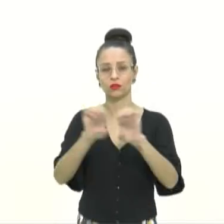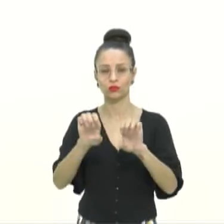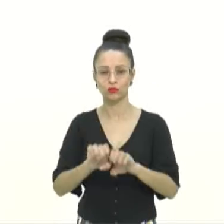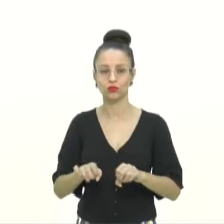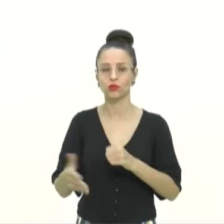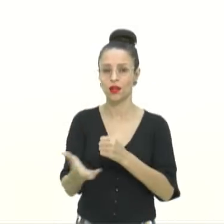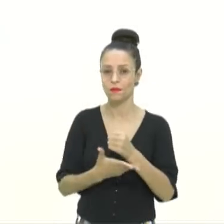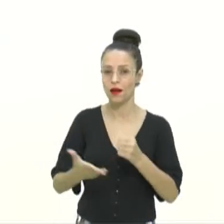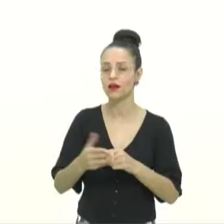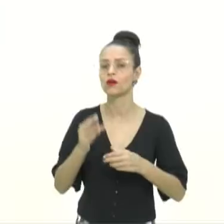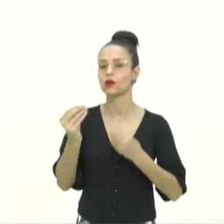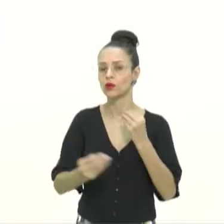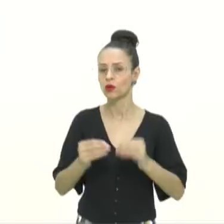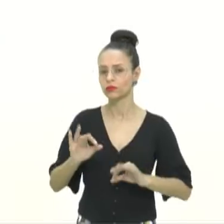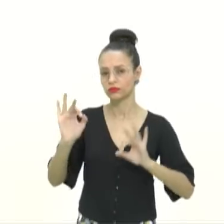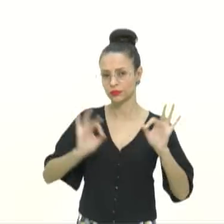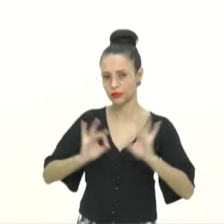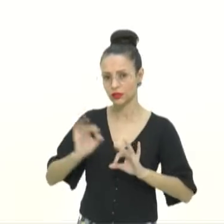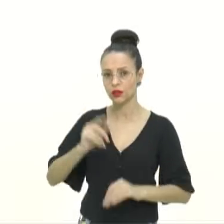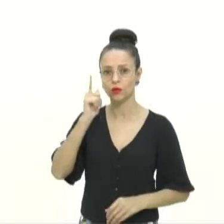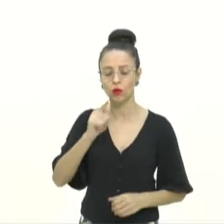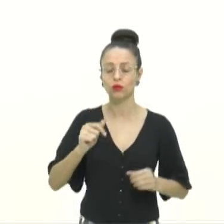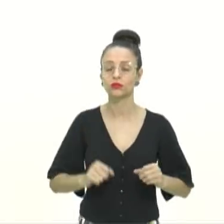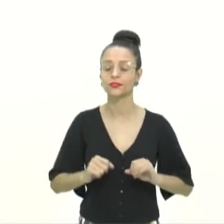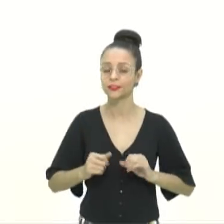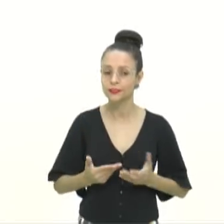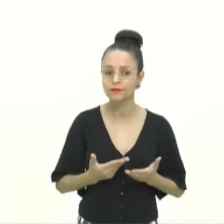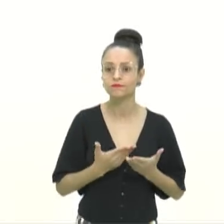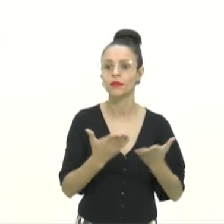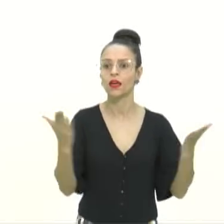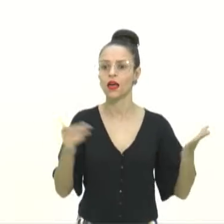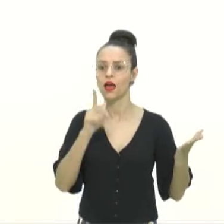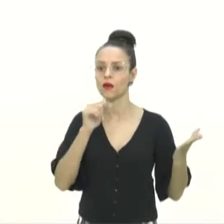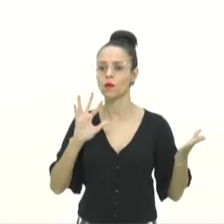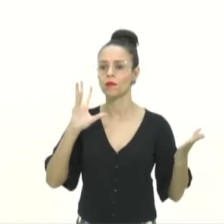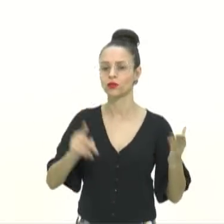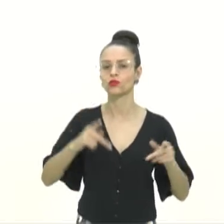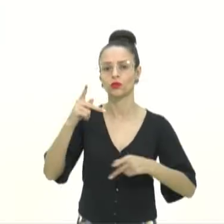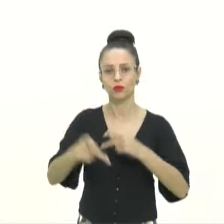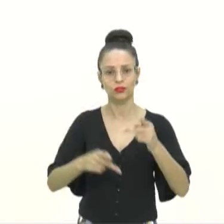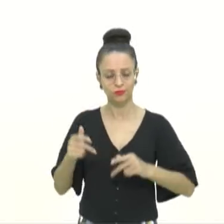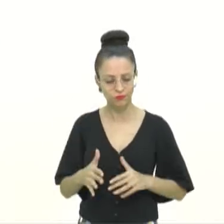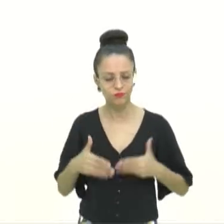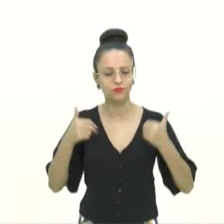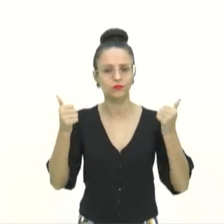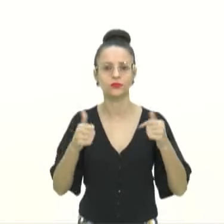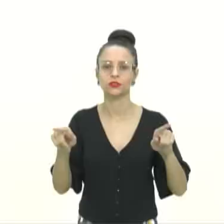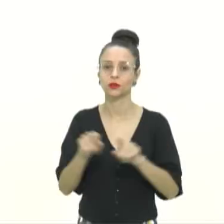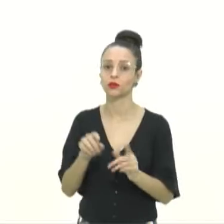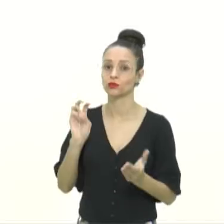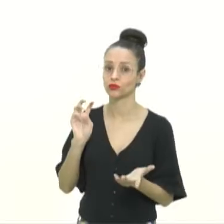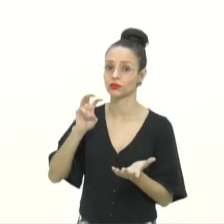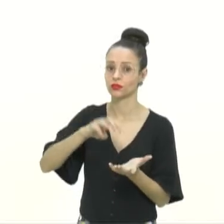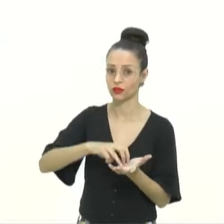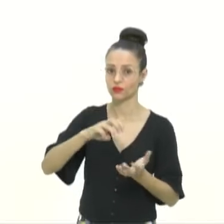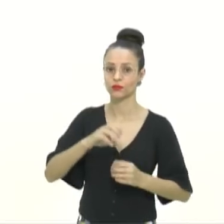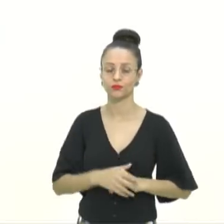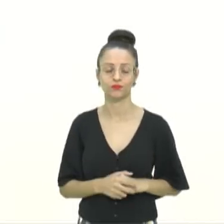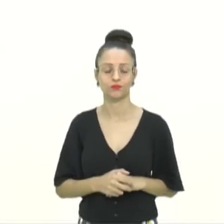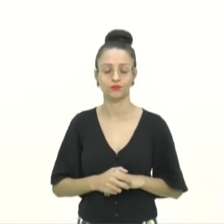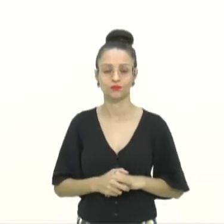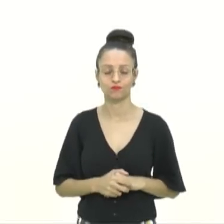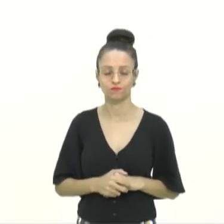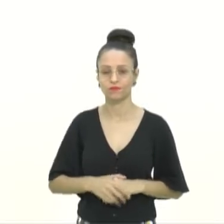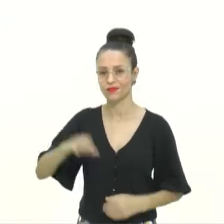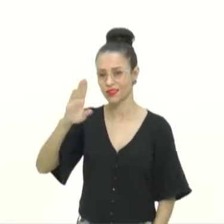se planejar para conseguir atender a população de forma eficiente e sustentável.